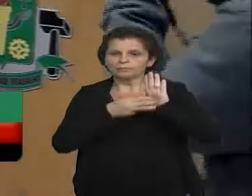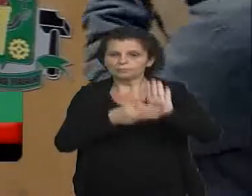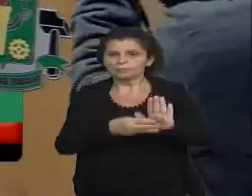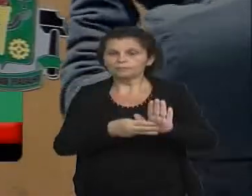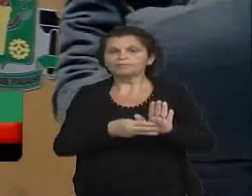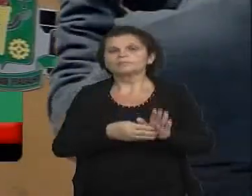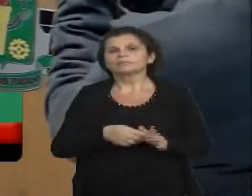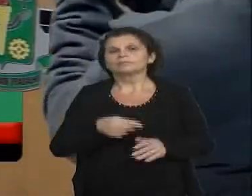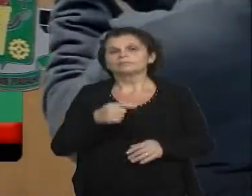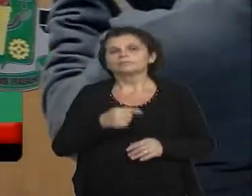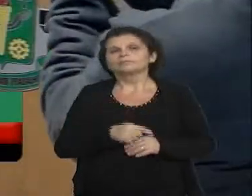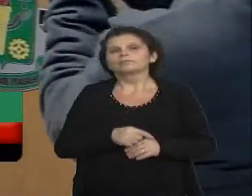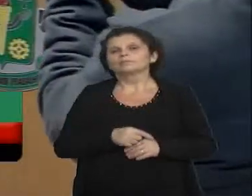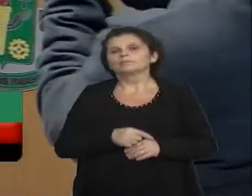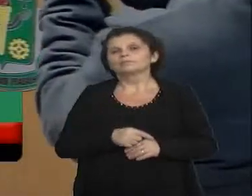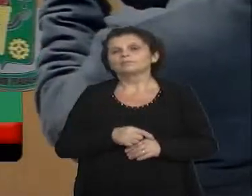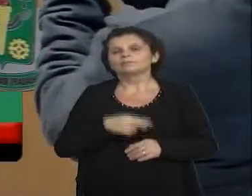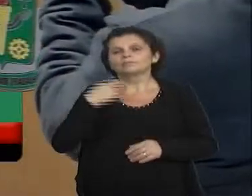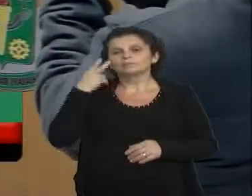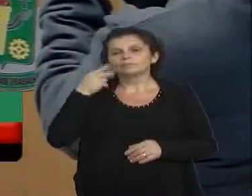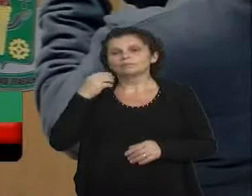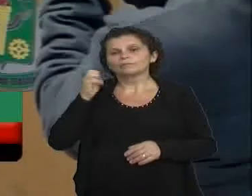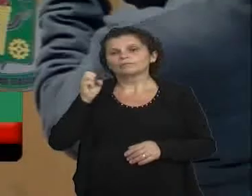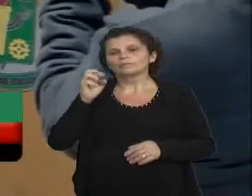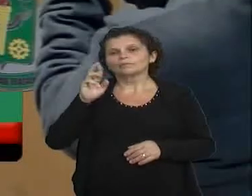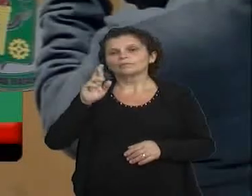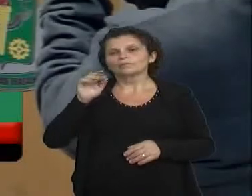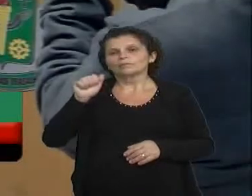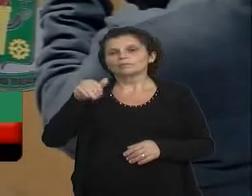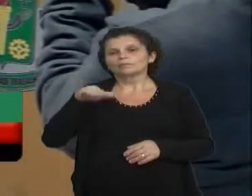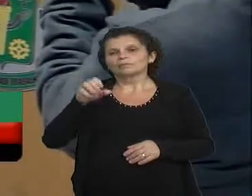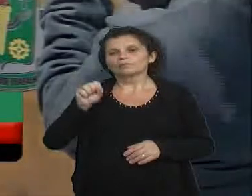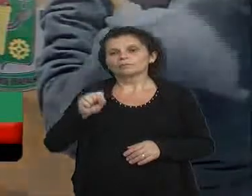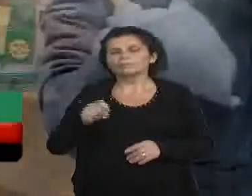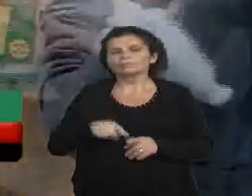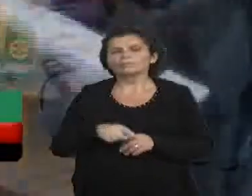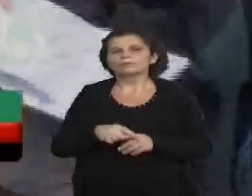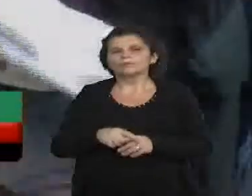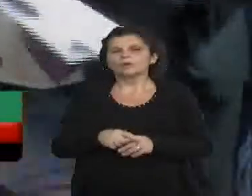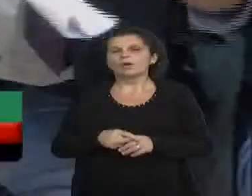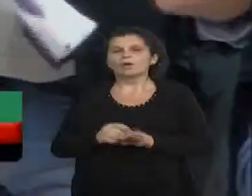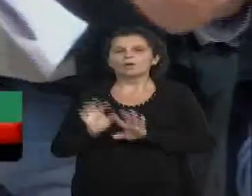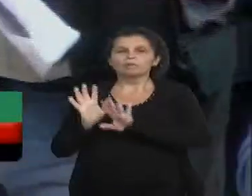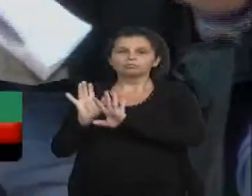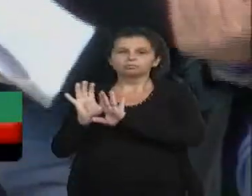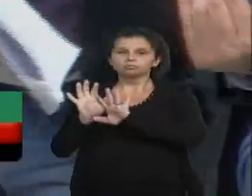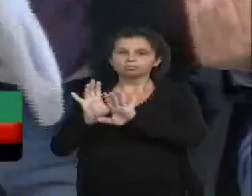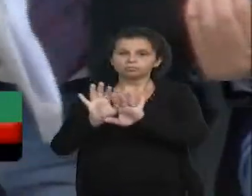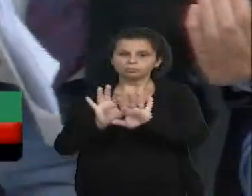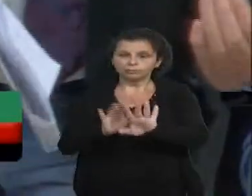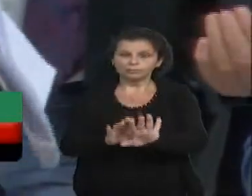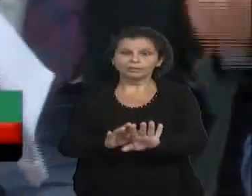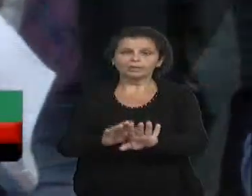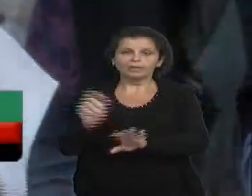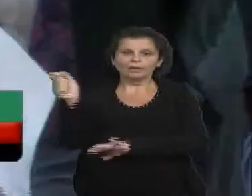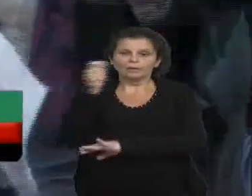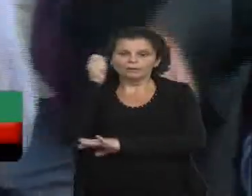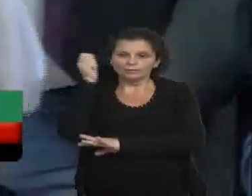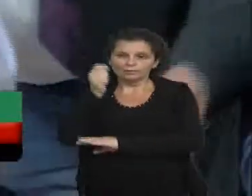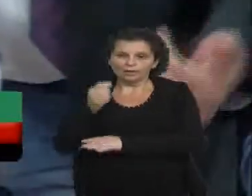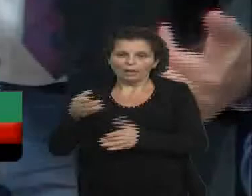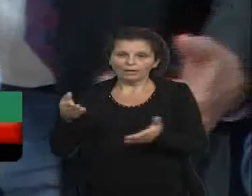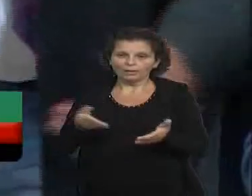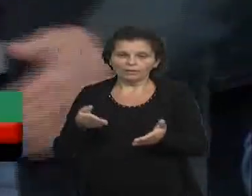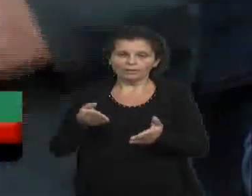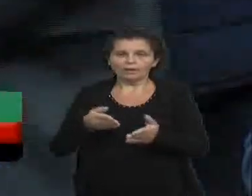240 de 2022, do nobre vereador Emerson Osasco, para os peregrinos argentinos que chegaram à cidade